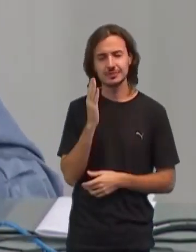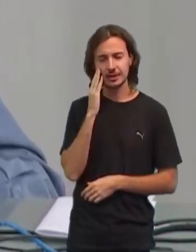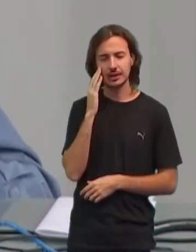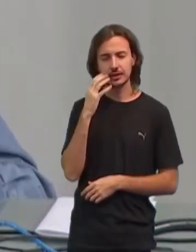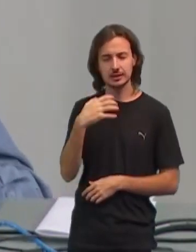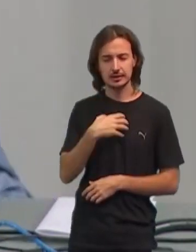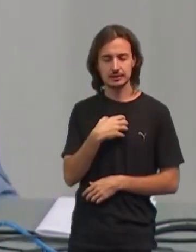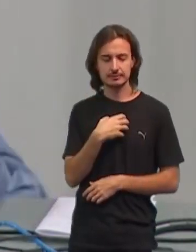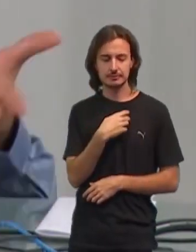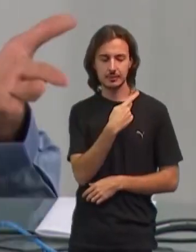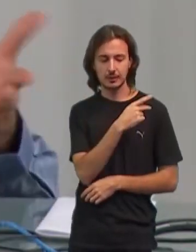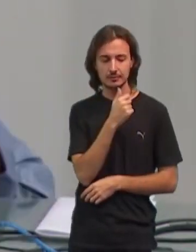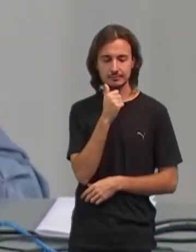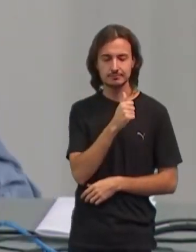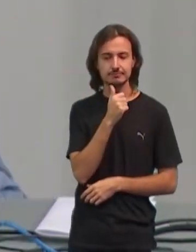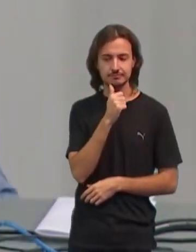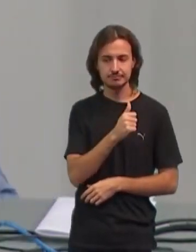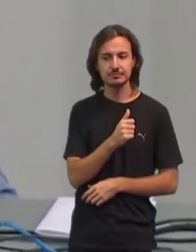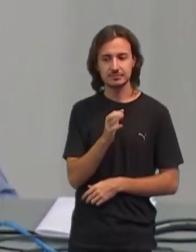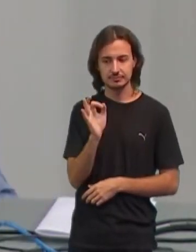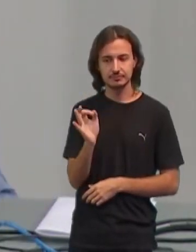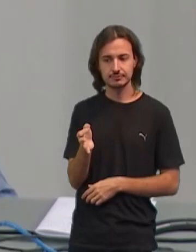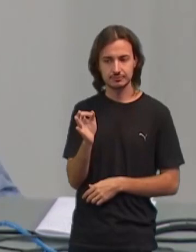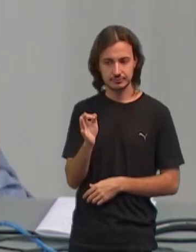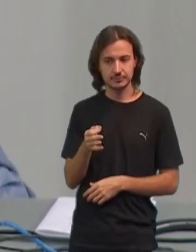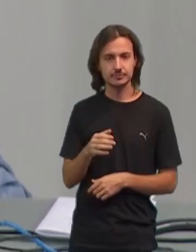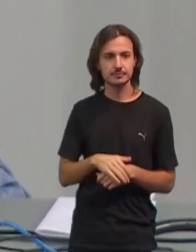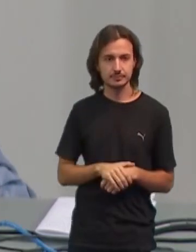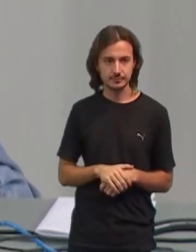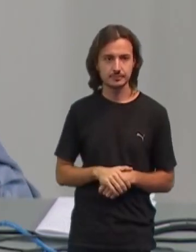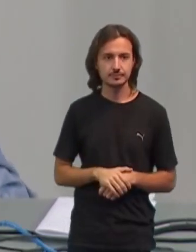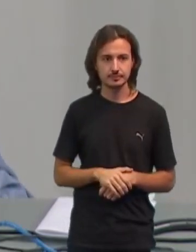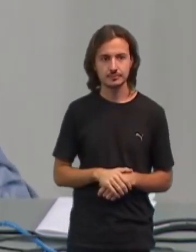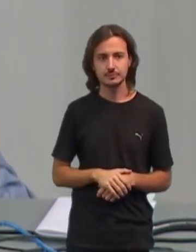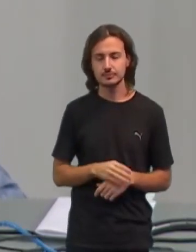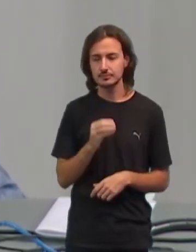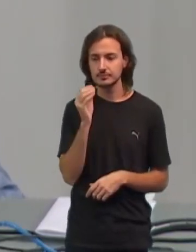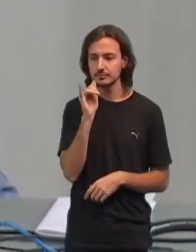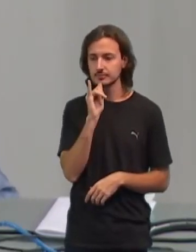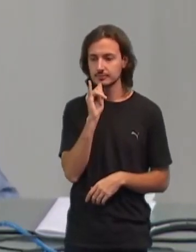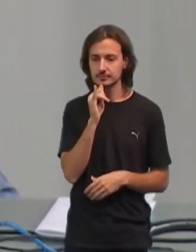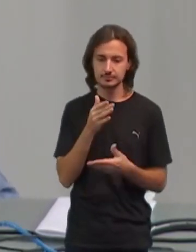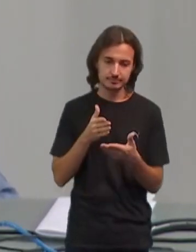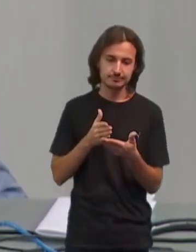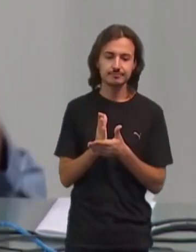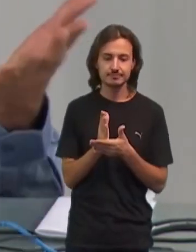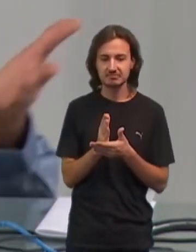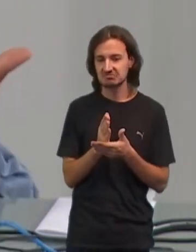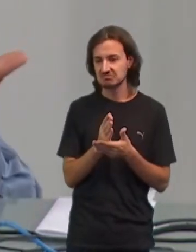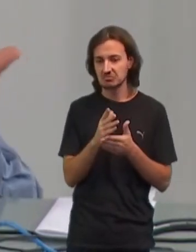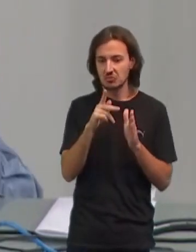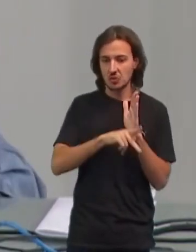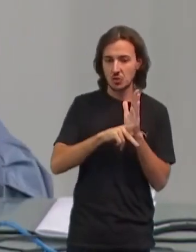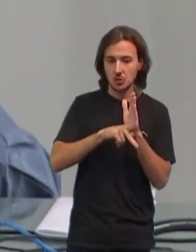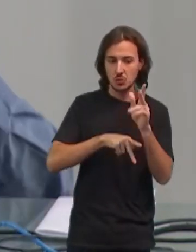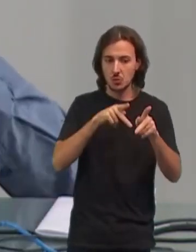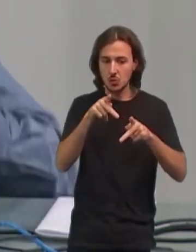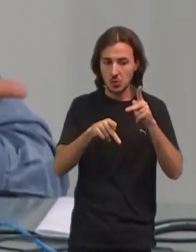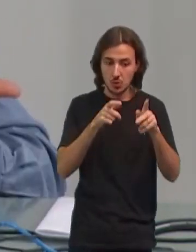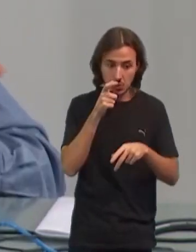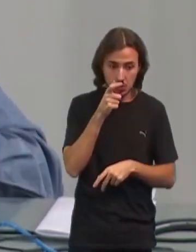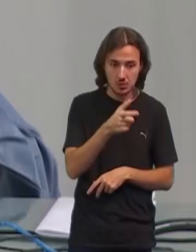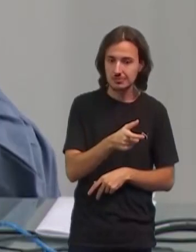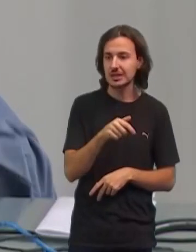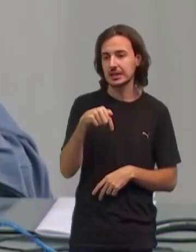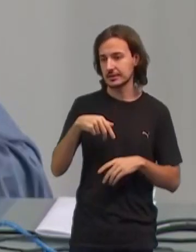porque vem com esse objetivo o papel que ela exerce como secretário de governo, aprovar matérias de interesse da cidade, né? E essa casa também,